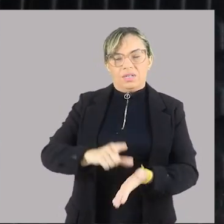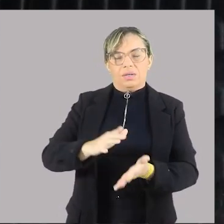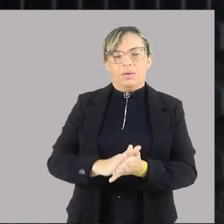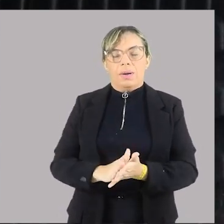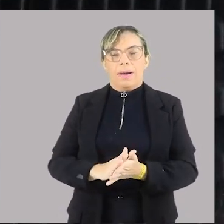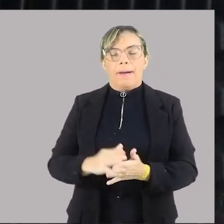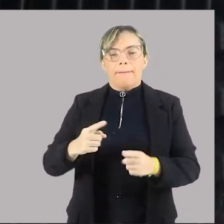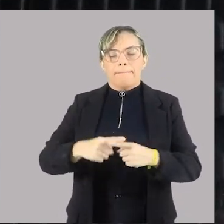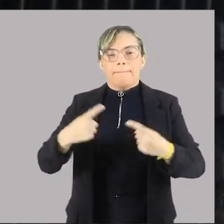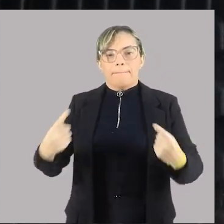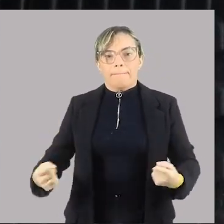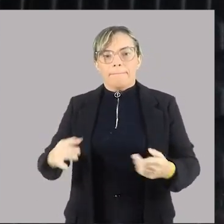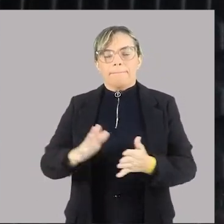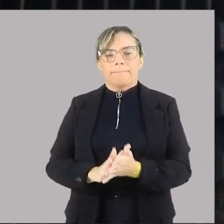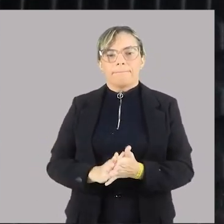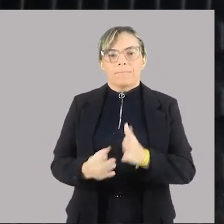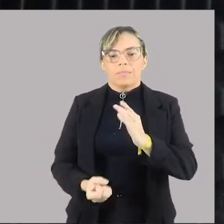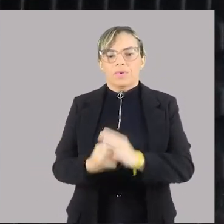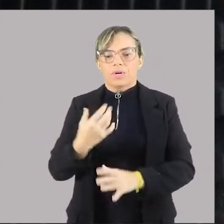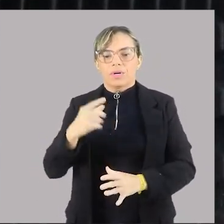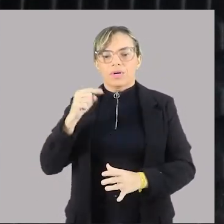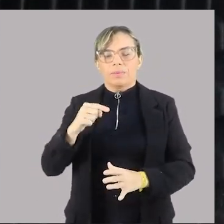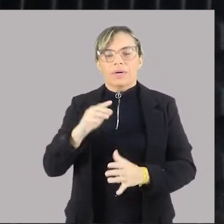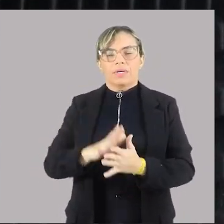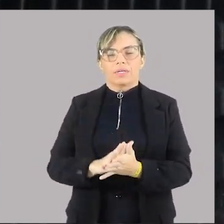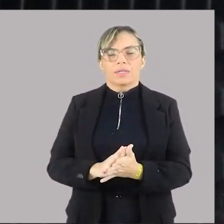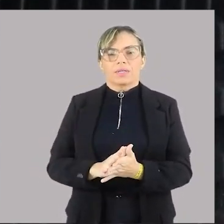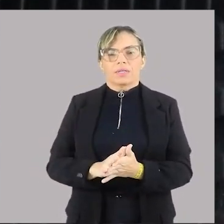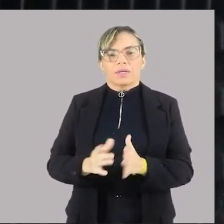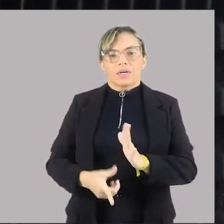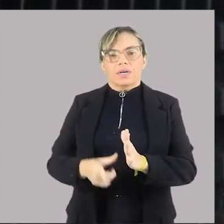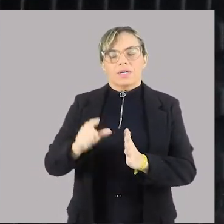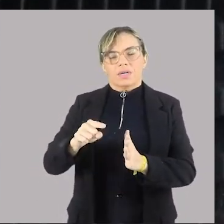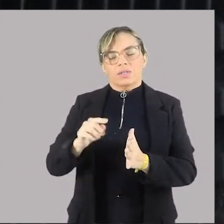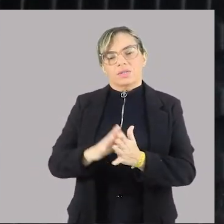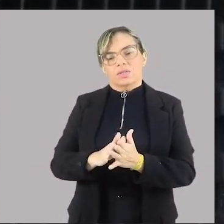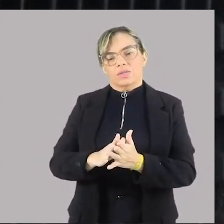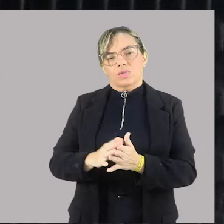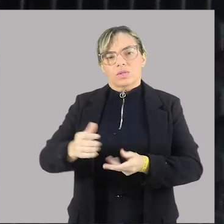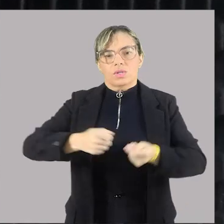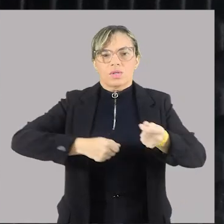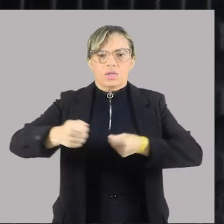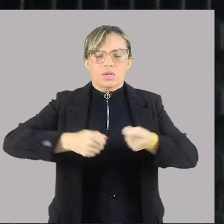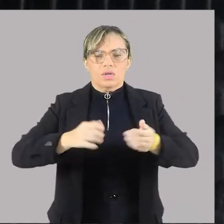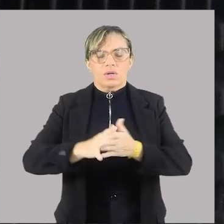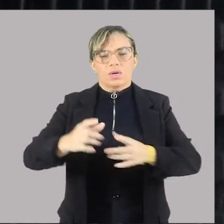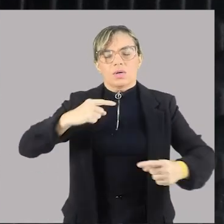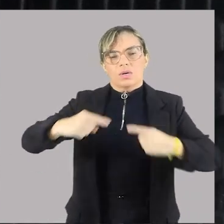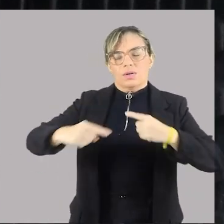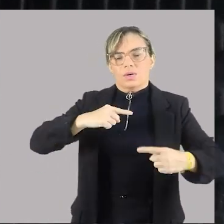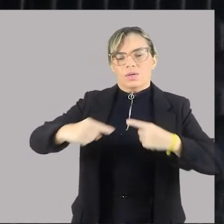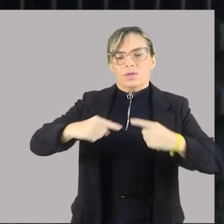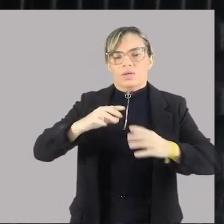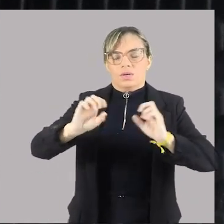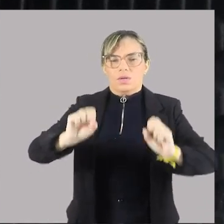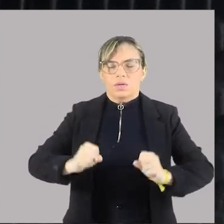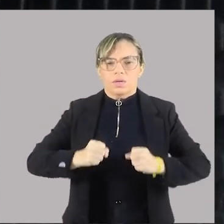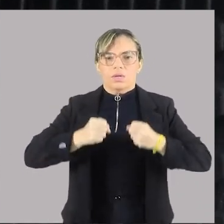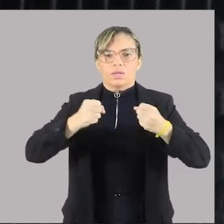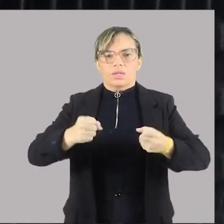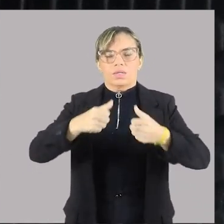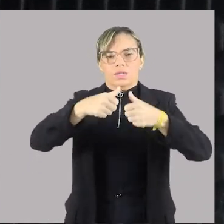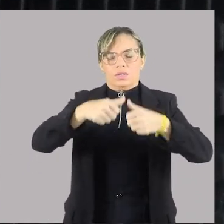durante o Estado Novo que ela vai vicejar, que o Estado utiliza ela como controle político, para que ele possa estar